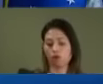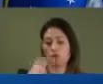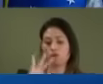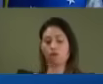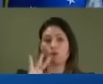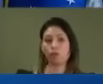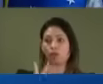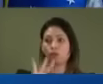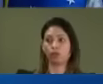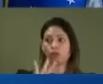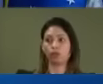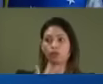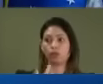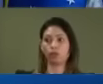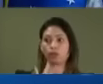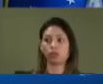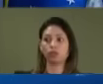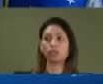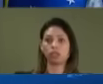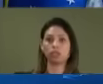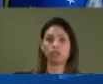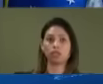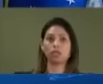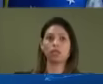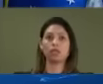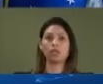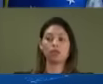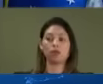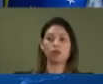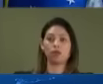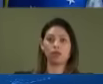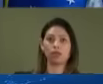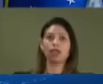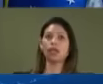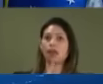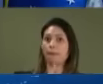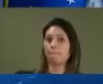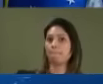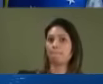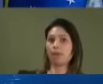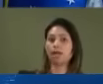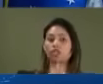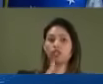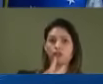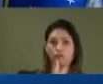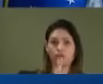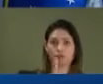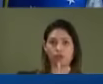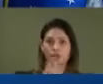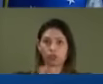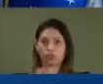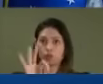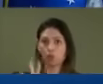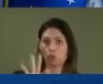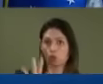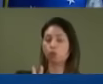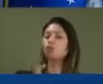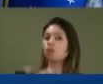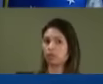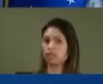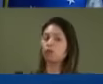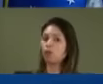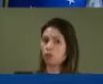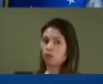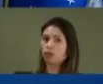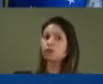99% dos municípios brasileiros e conta com mais de 25 pontos exclusivos.